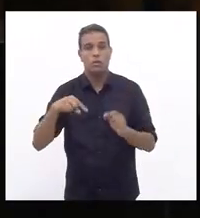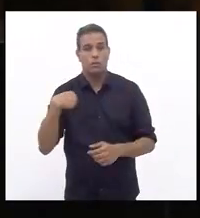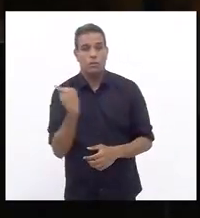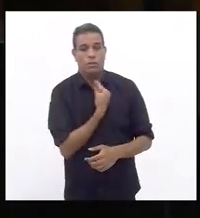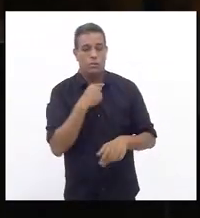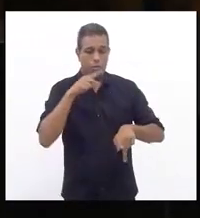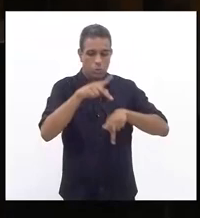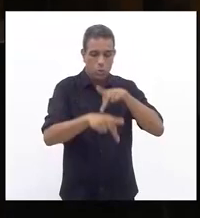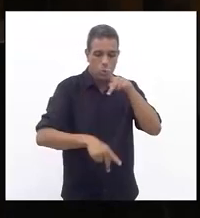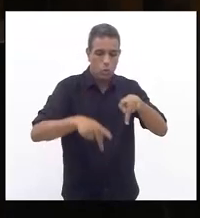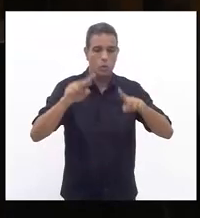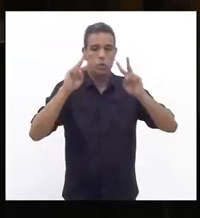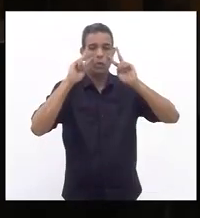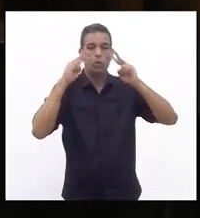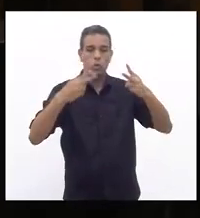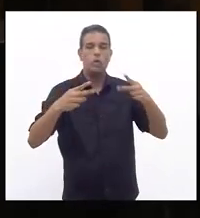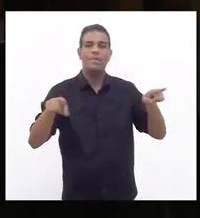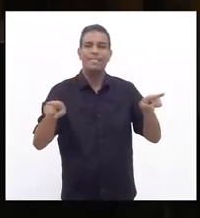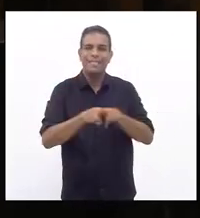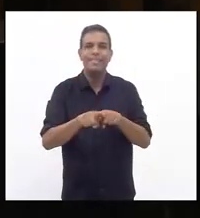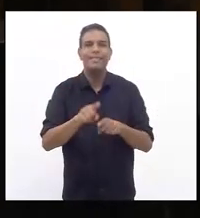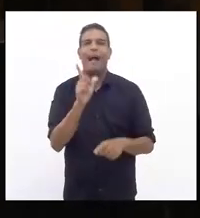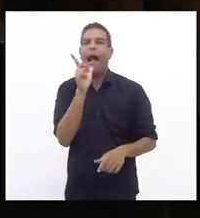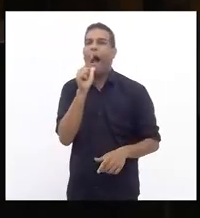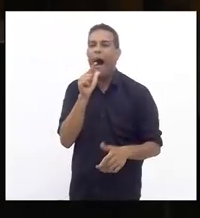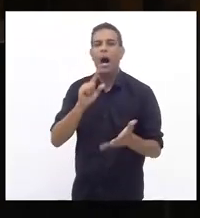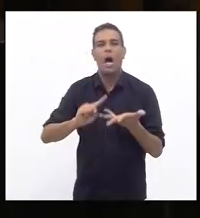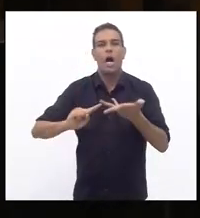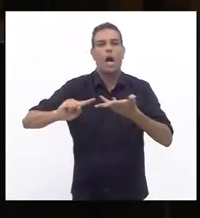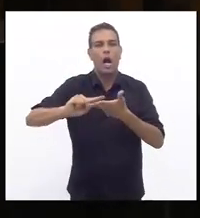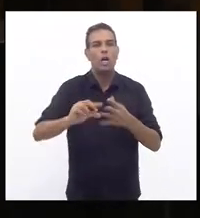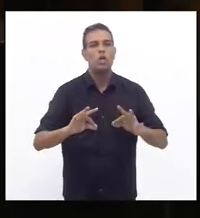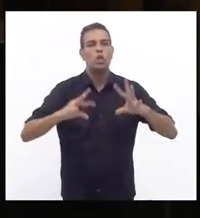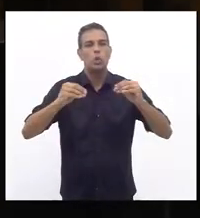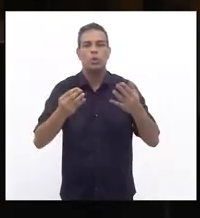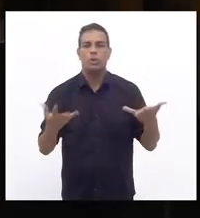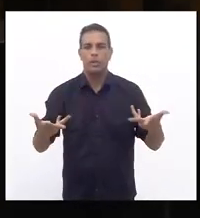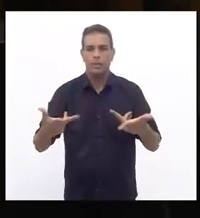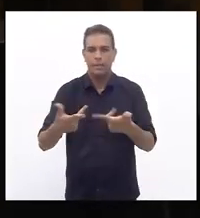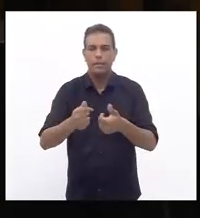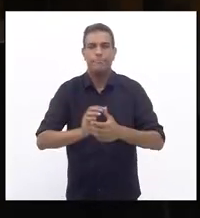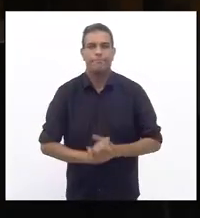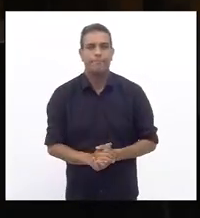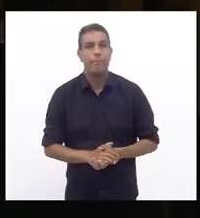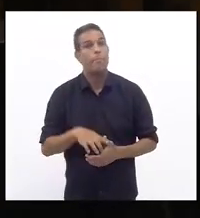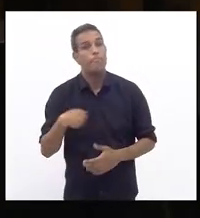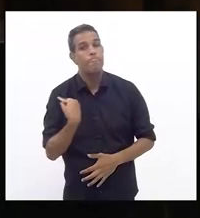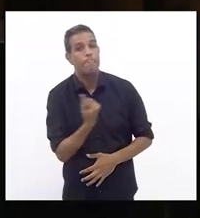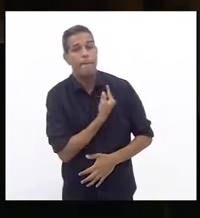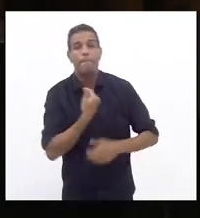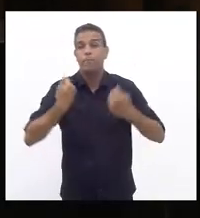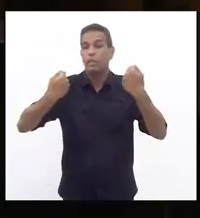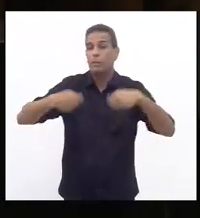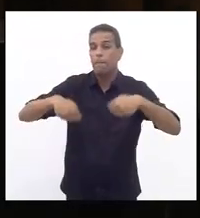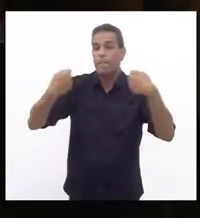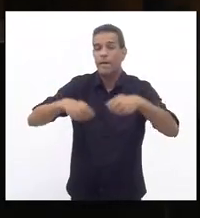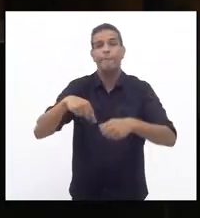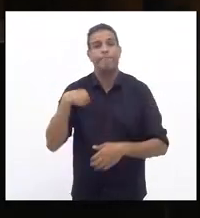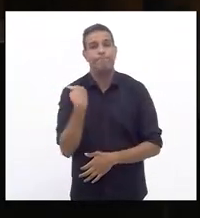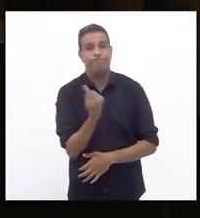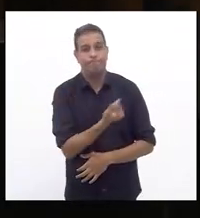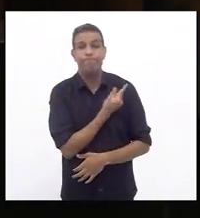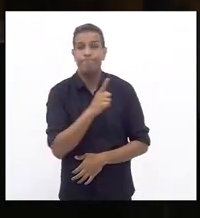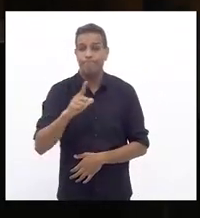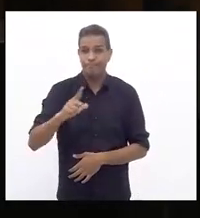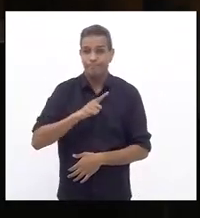nossa população ter acesso à água, saneamento básico de qualidade. É isso que está em jogo. Nós